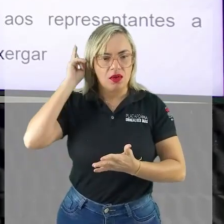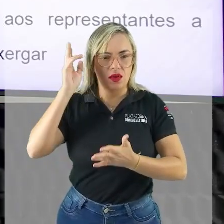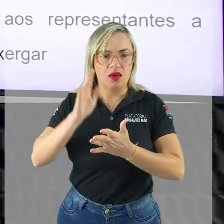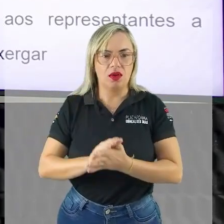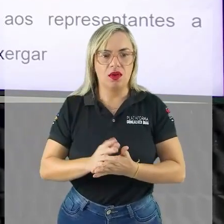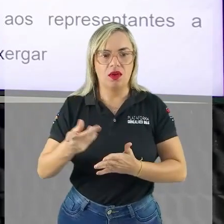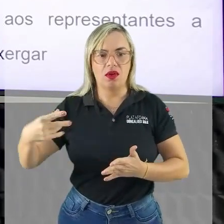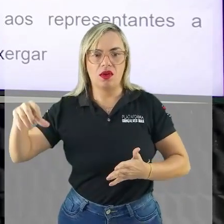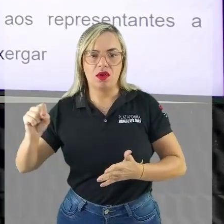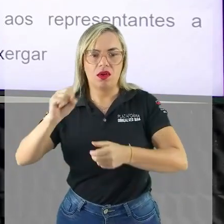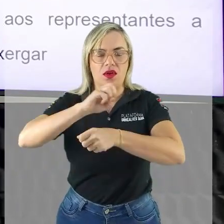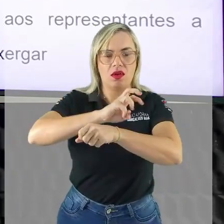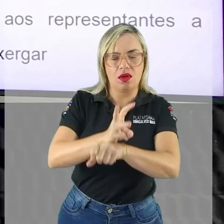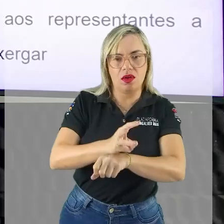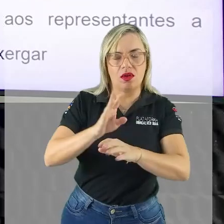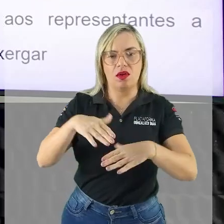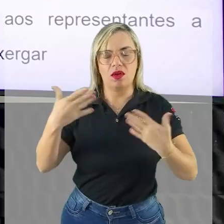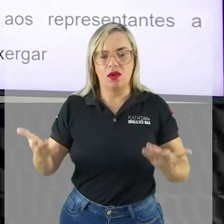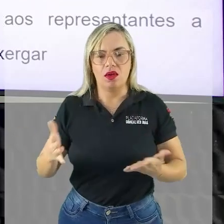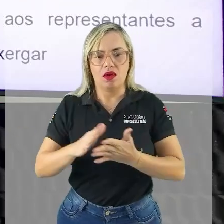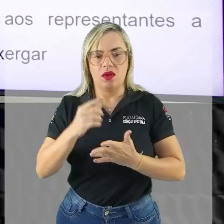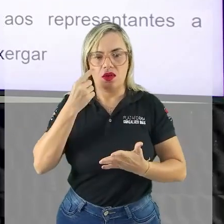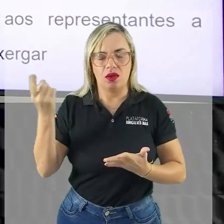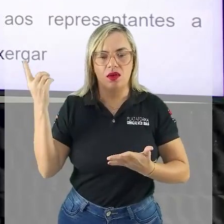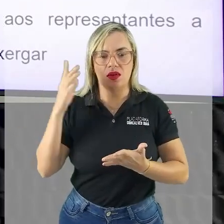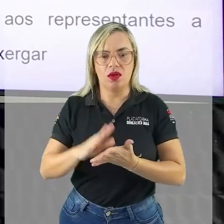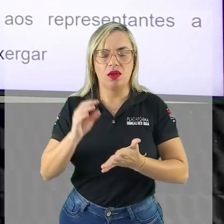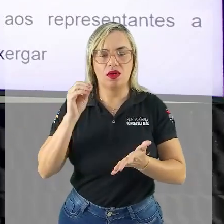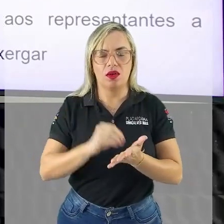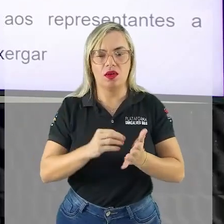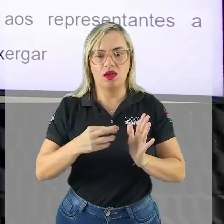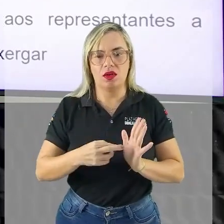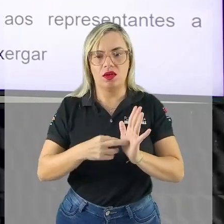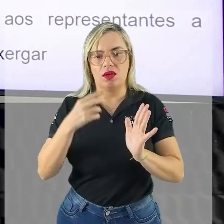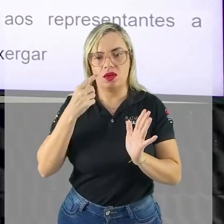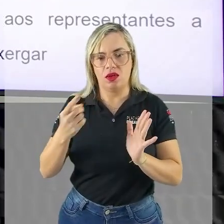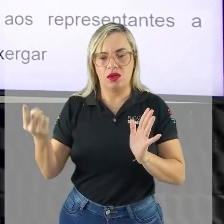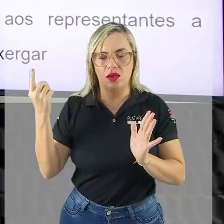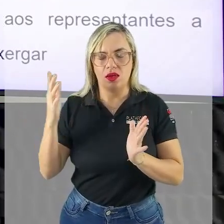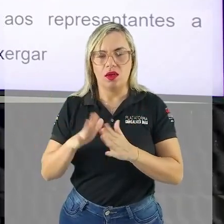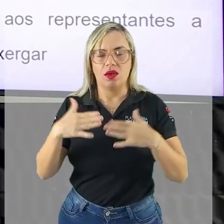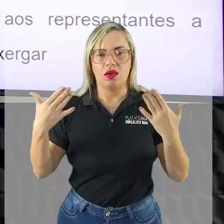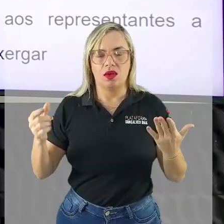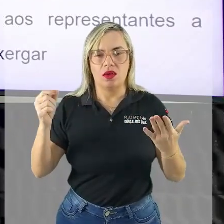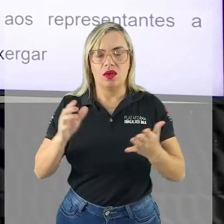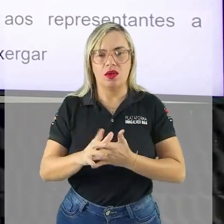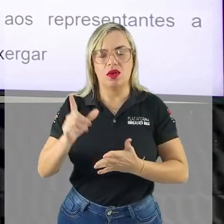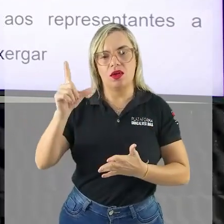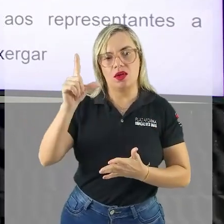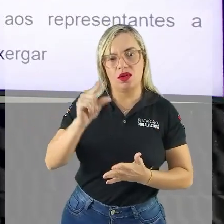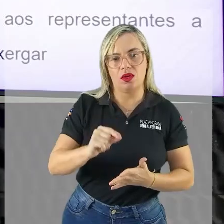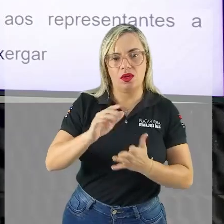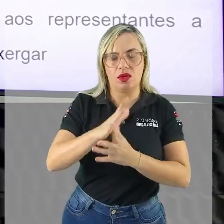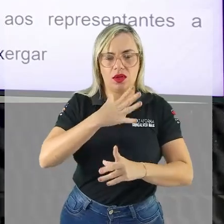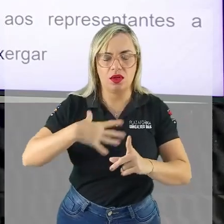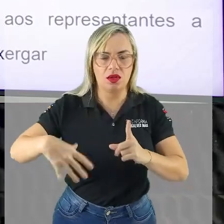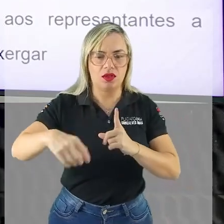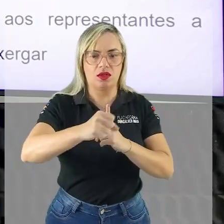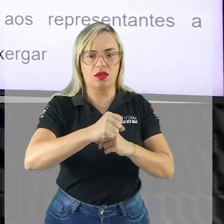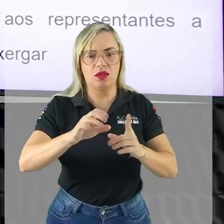da UEMA. O que quer dizer falta de representatividade? Determinadas minorias